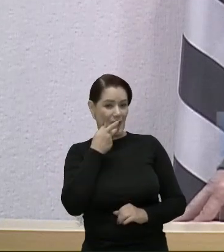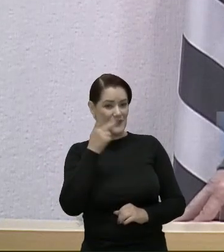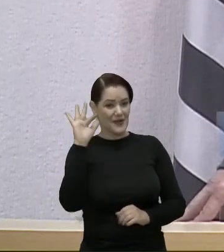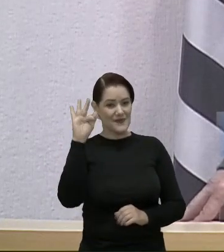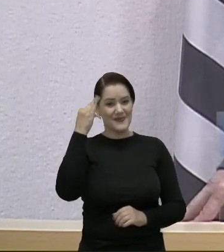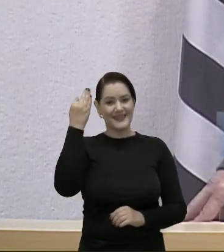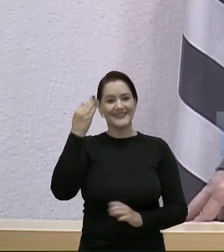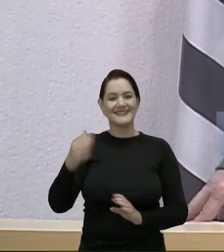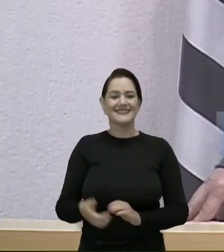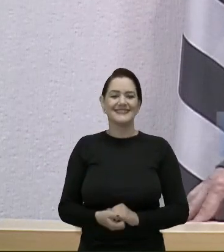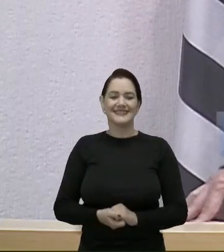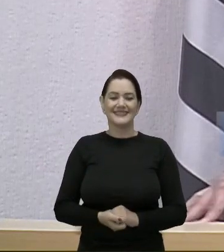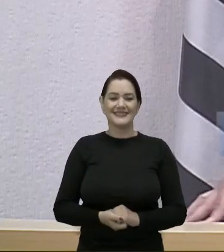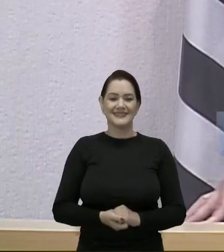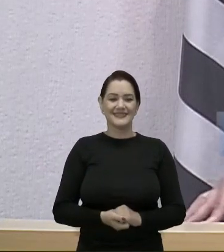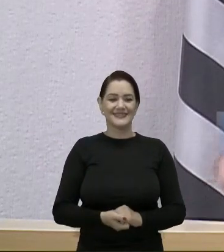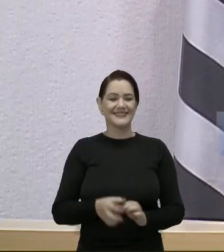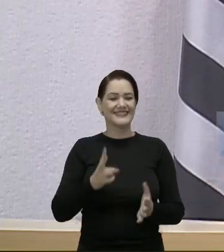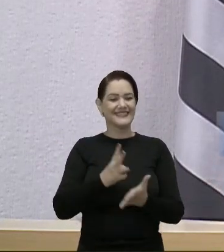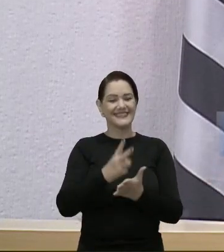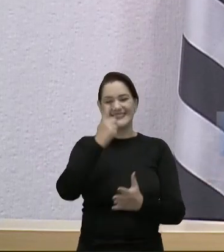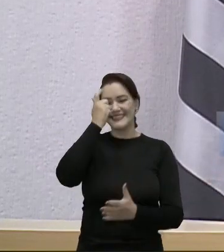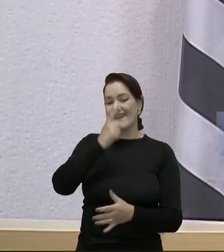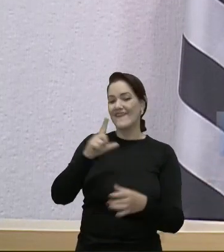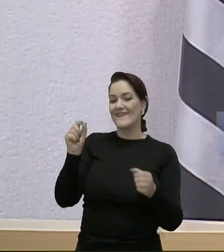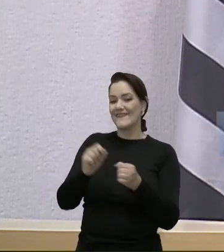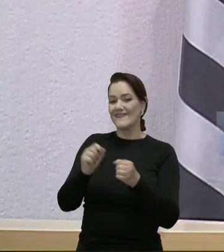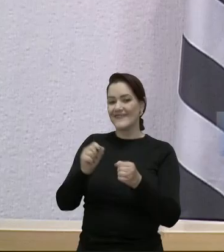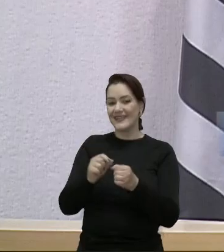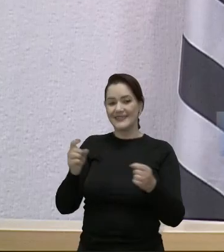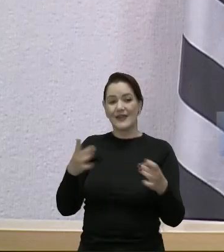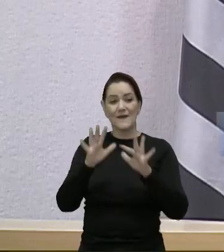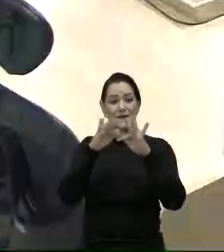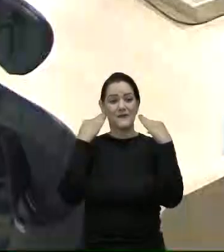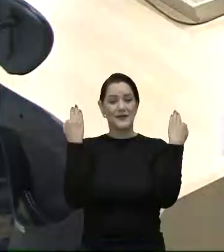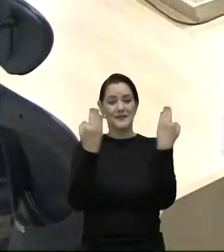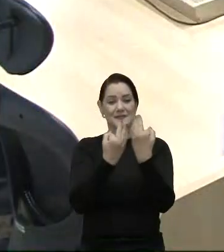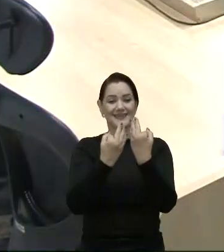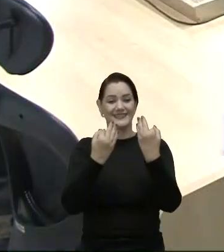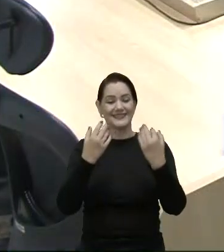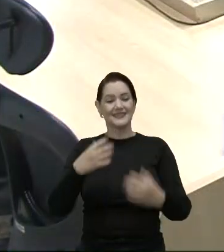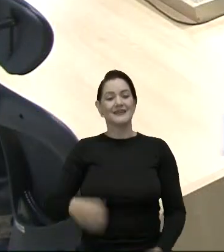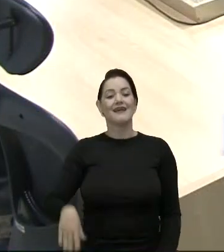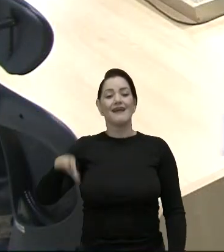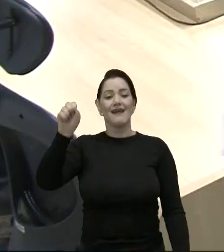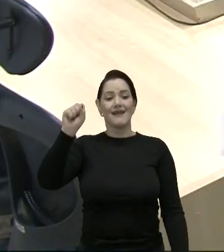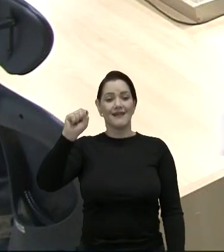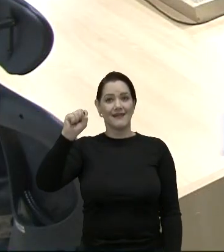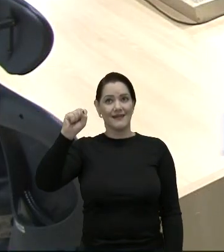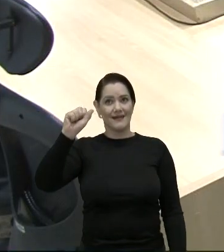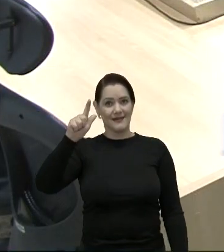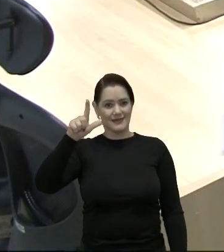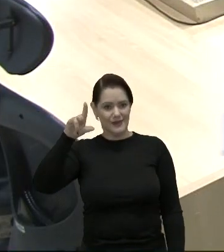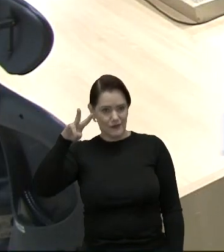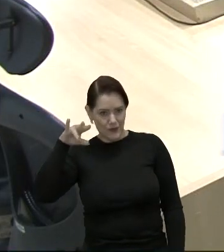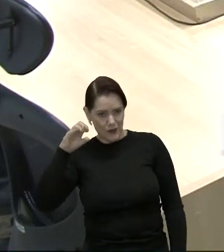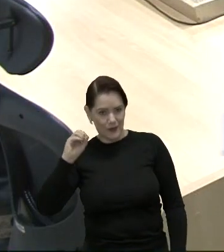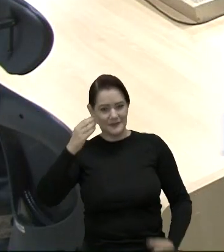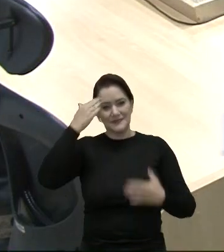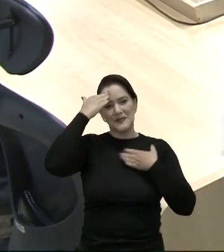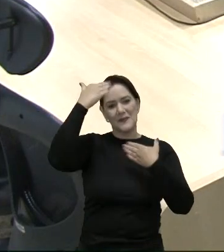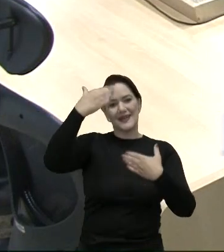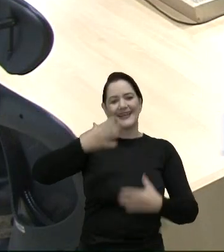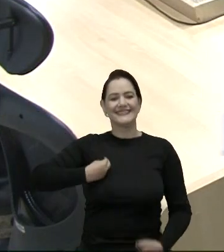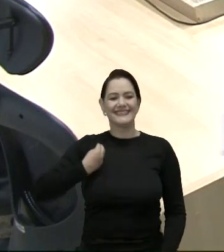bom? E sua maior realização pessoal é a sua família. Salve, obrigado pela presença. Nossa salva de palmas.